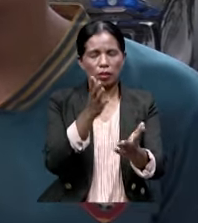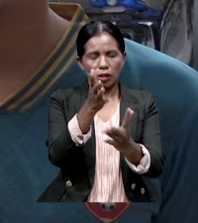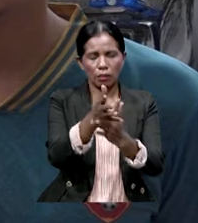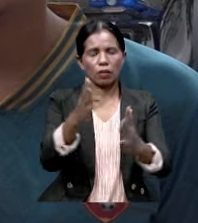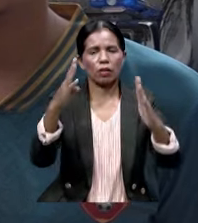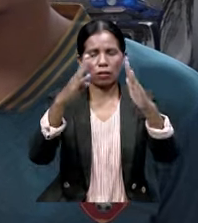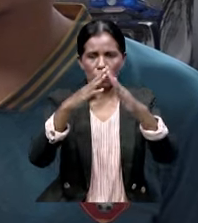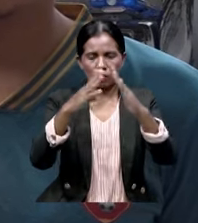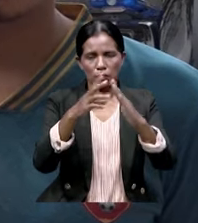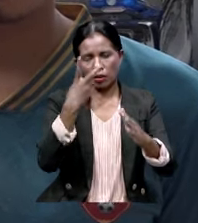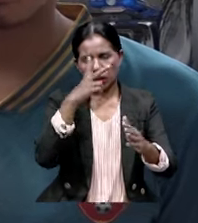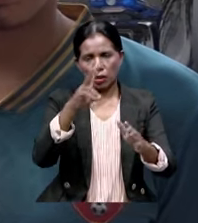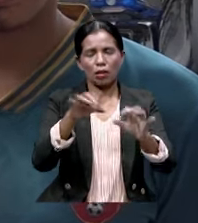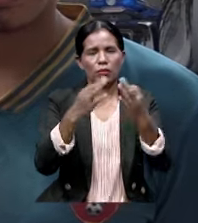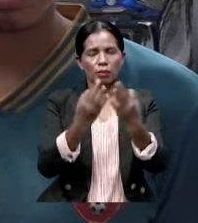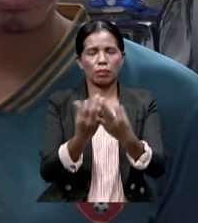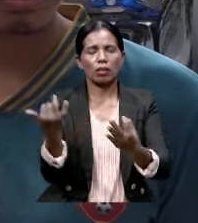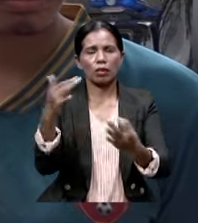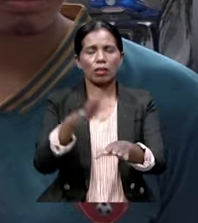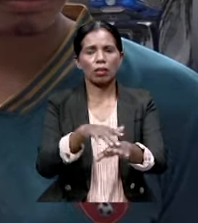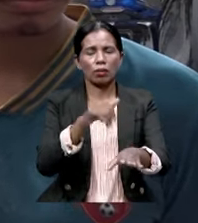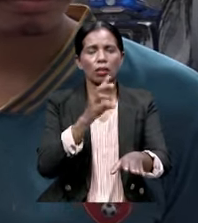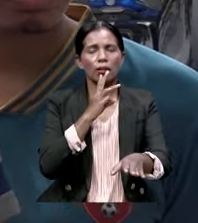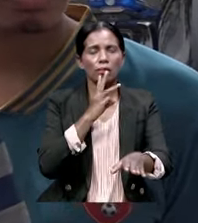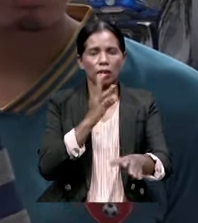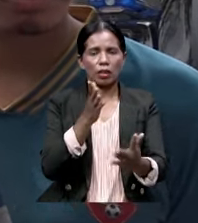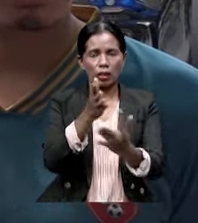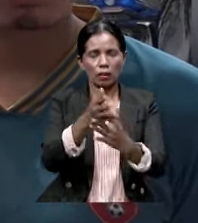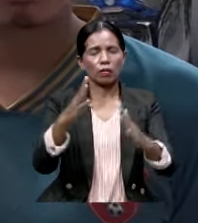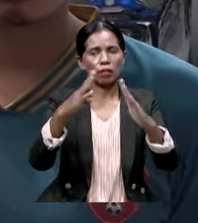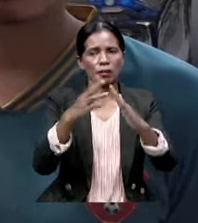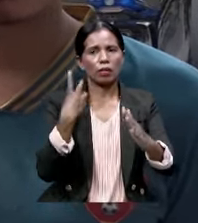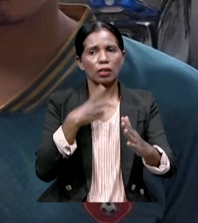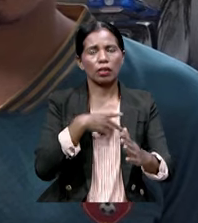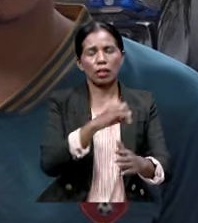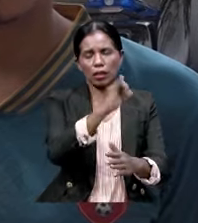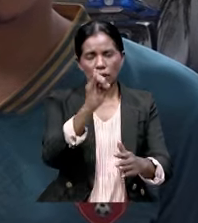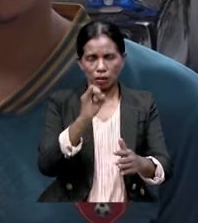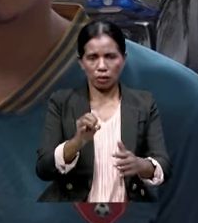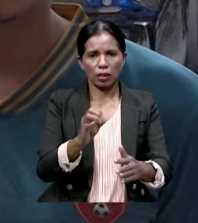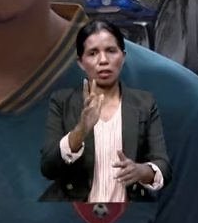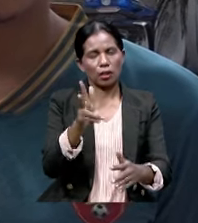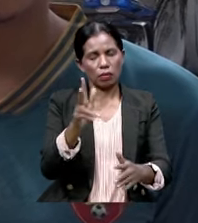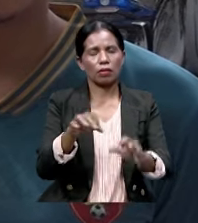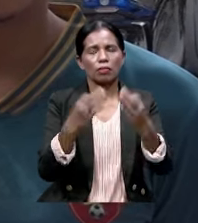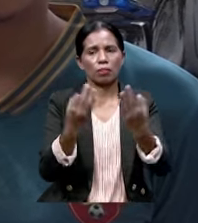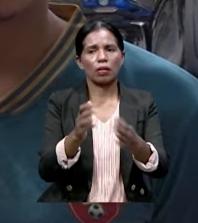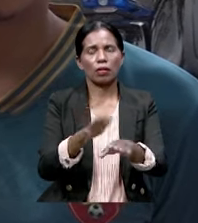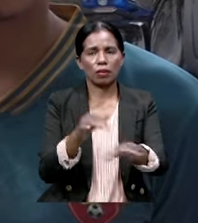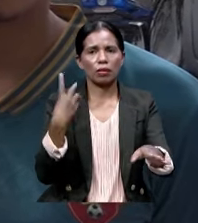rasik família sira nebe afetado. E ita identifica 30 família nebe ohin afetado no